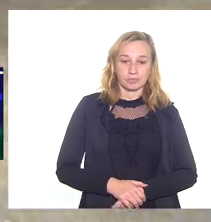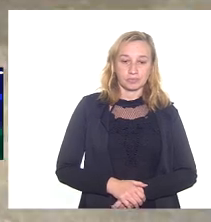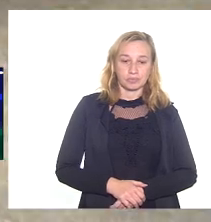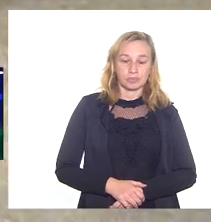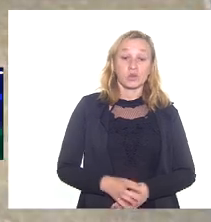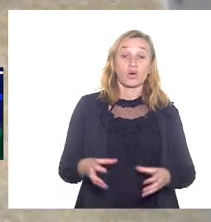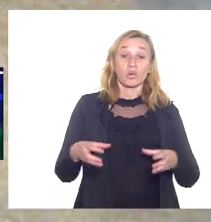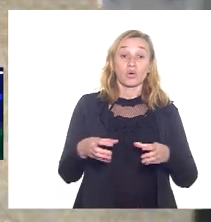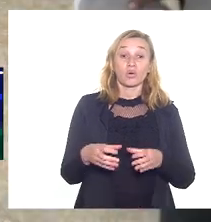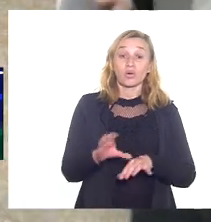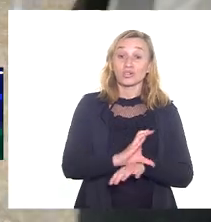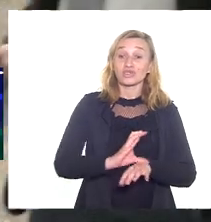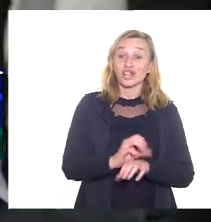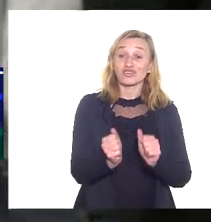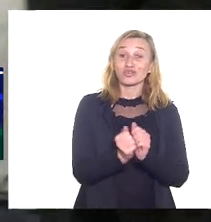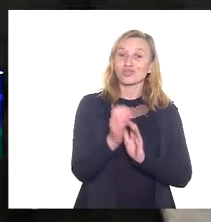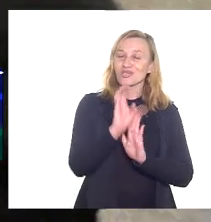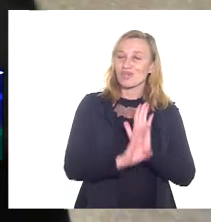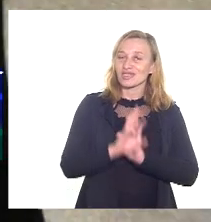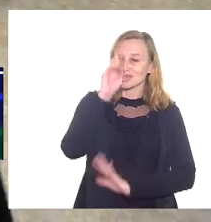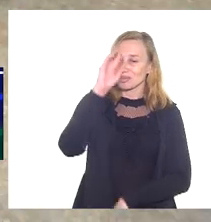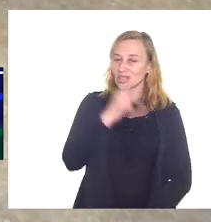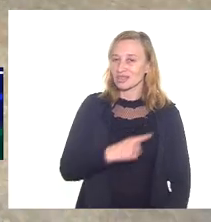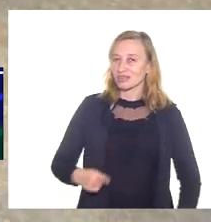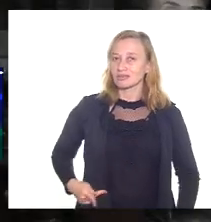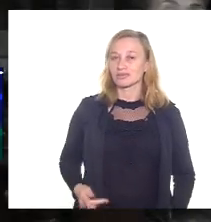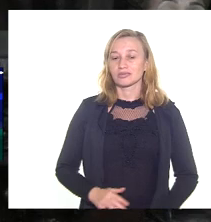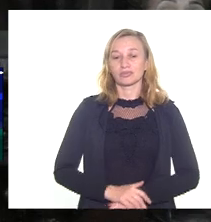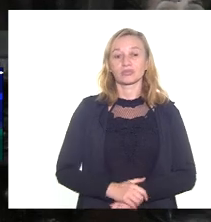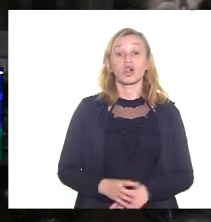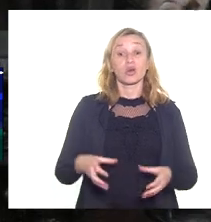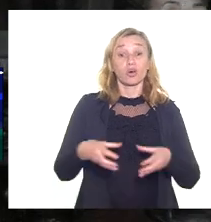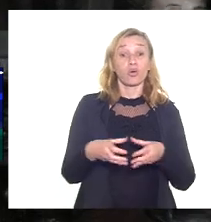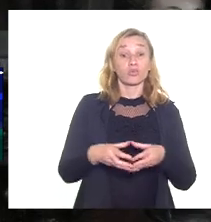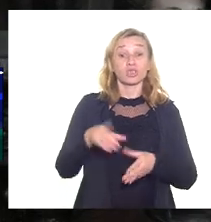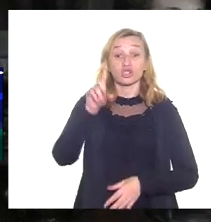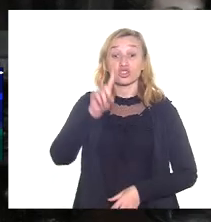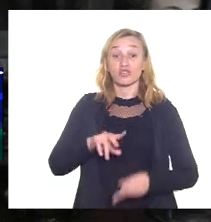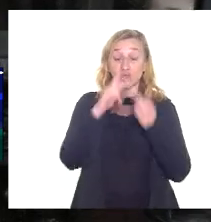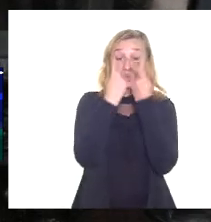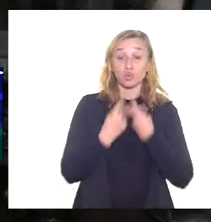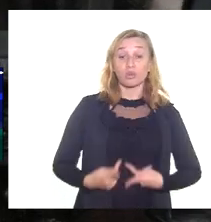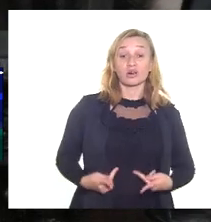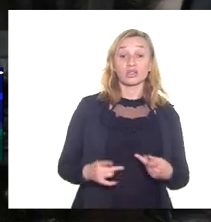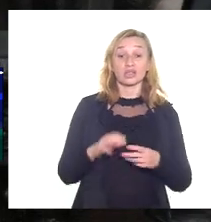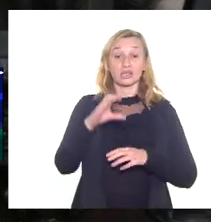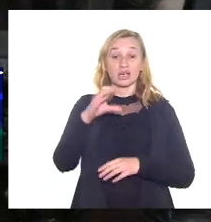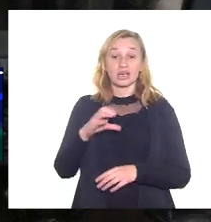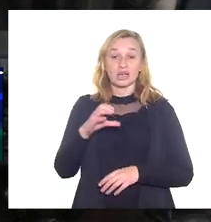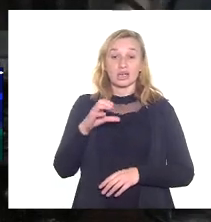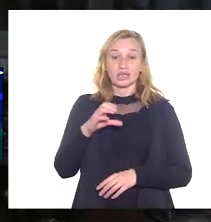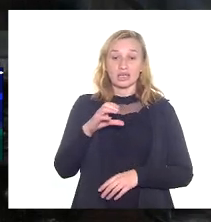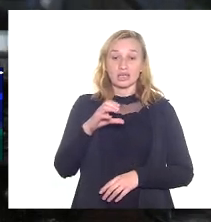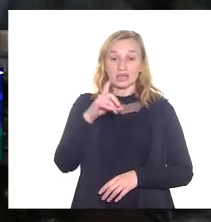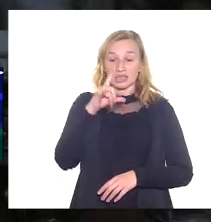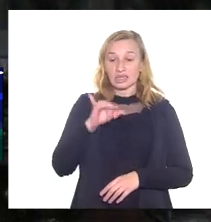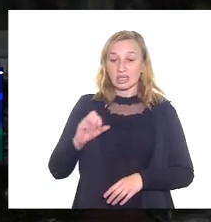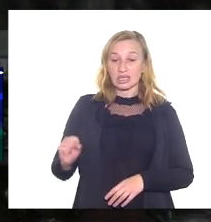Parecer pela constitucionalidade com emendas, presidente. Pela Comissão de Defesa dos Direitos Humanos e Cidadania, deputada Dani Monteiro.